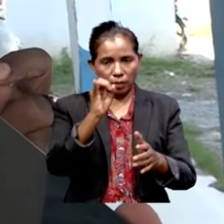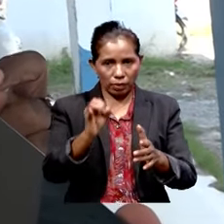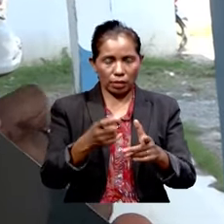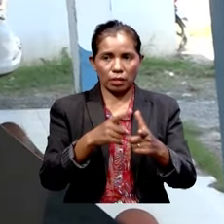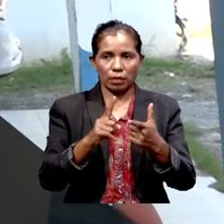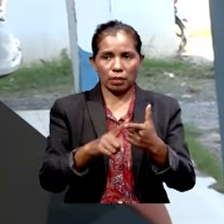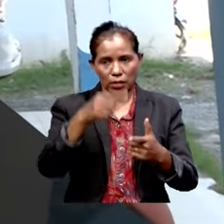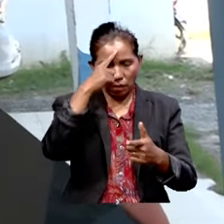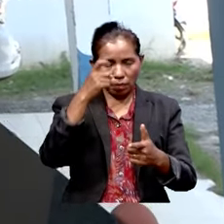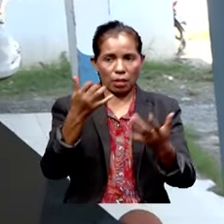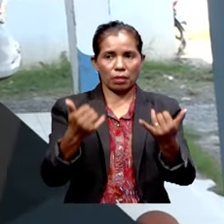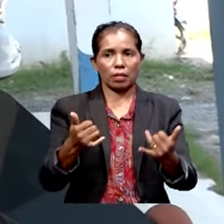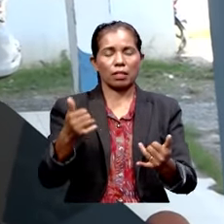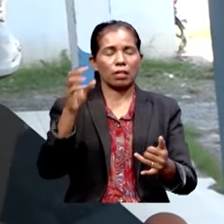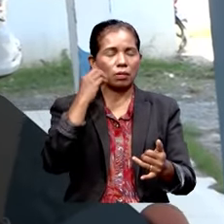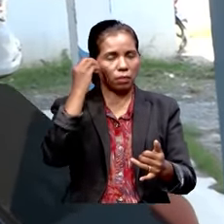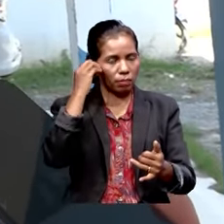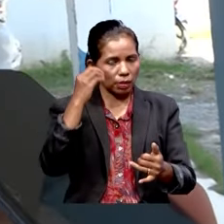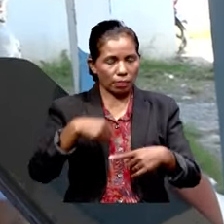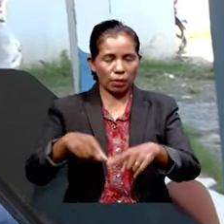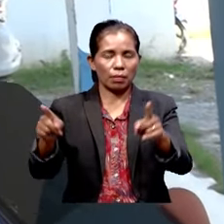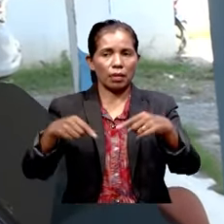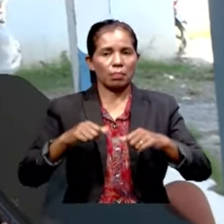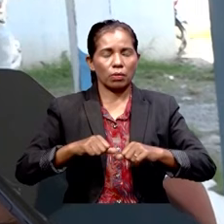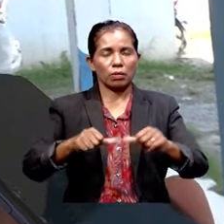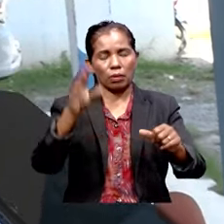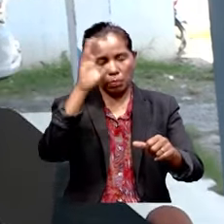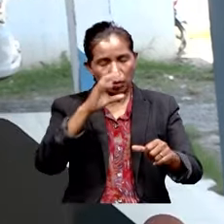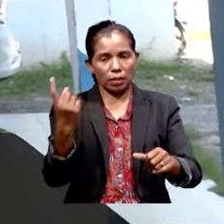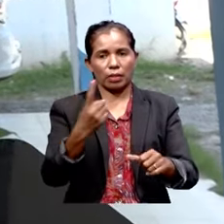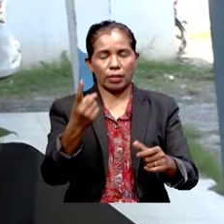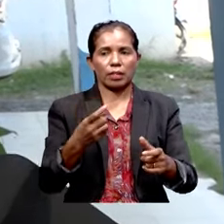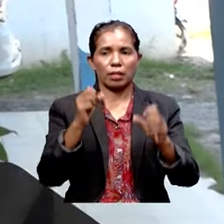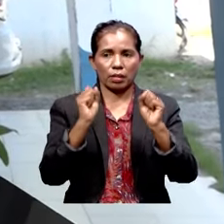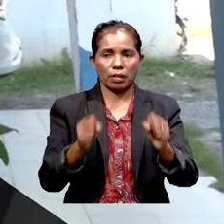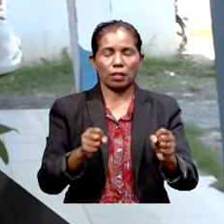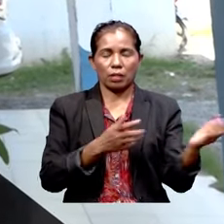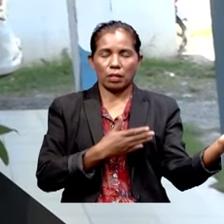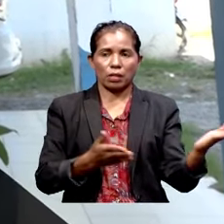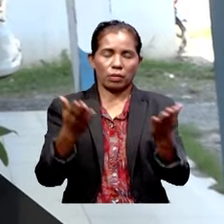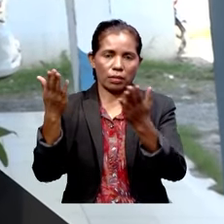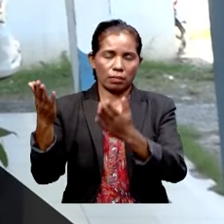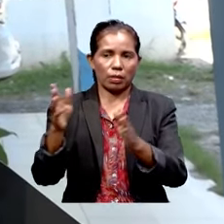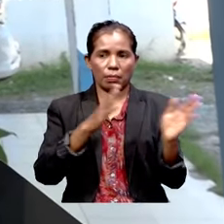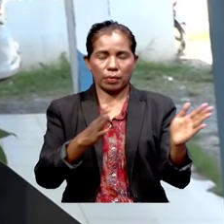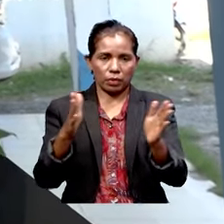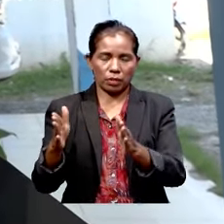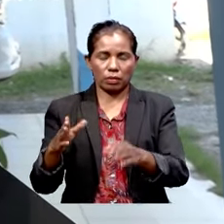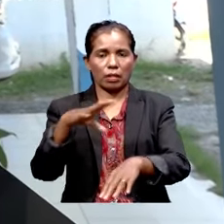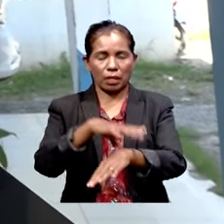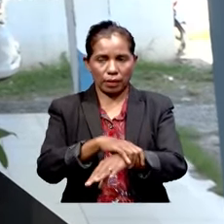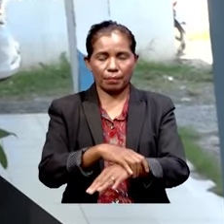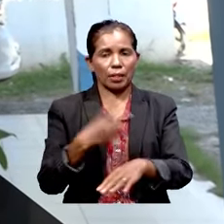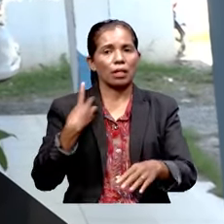E também agora nem né, ela para mais, mas a mim continua a buscar tuir na parte para tu né, bele submete para ir processo. E a mim